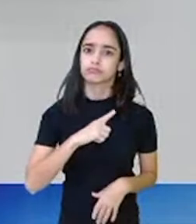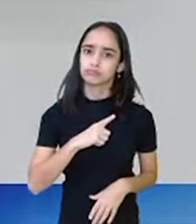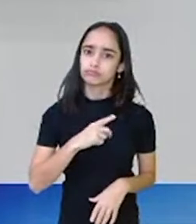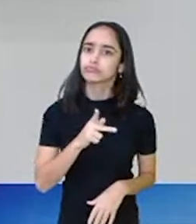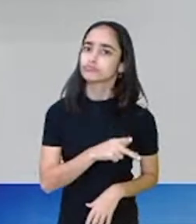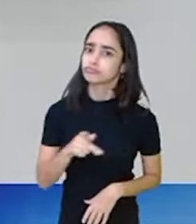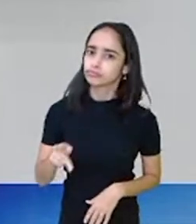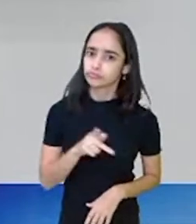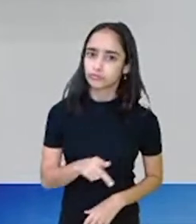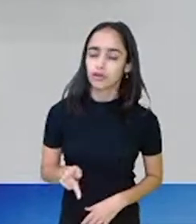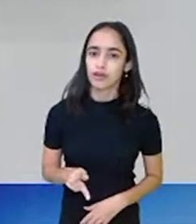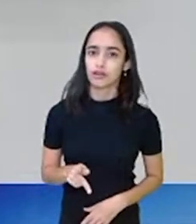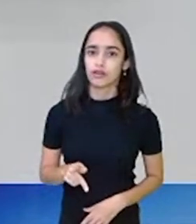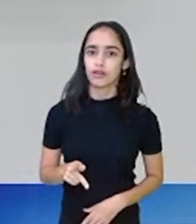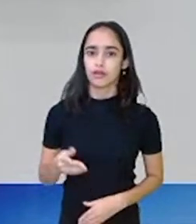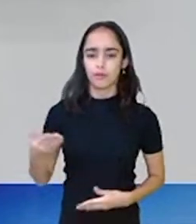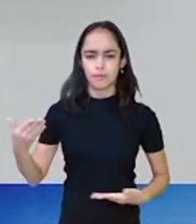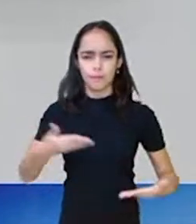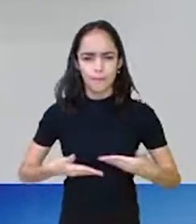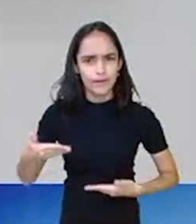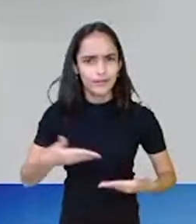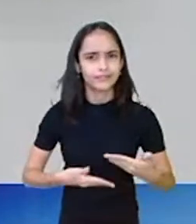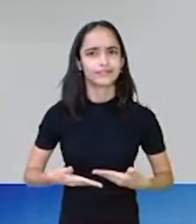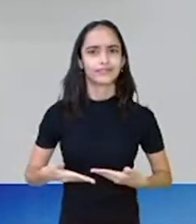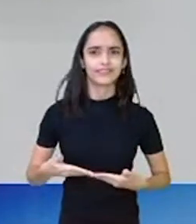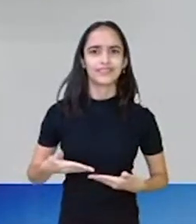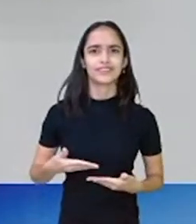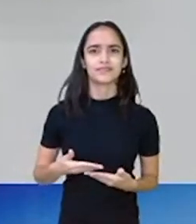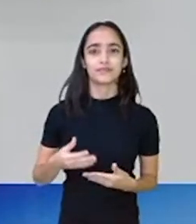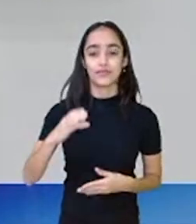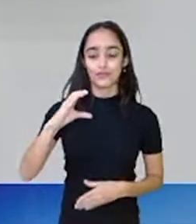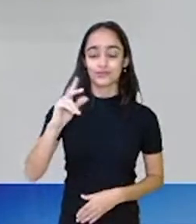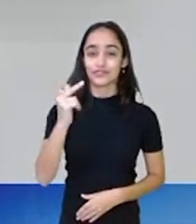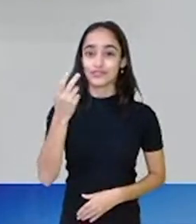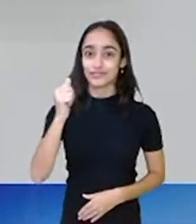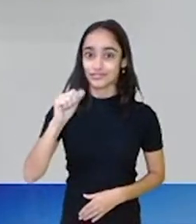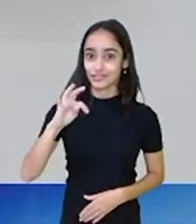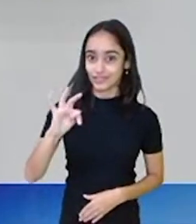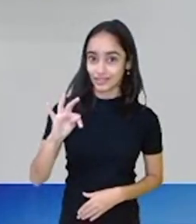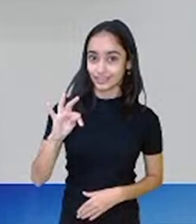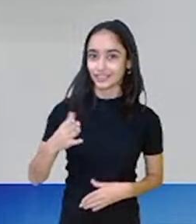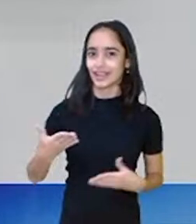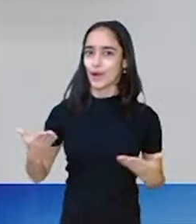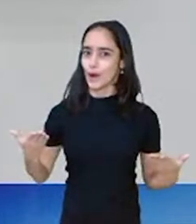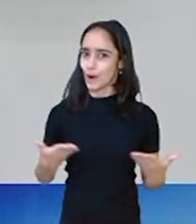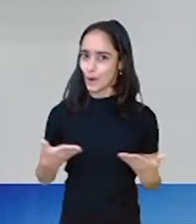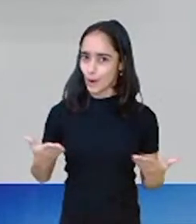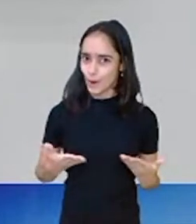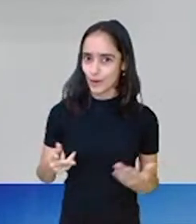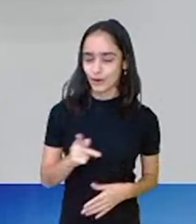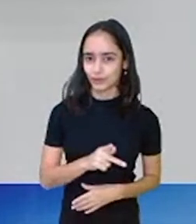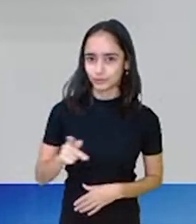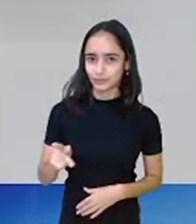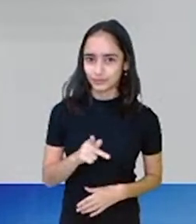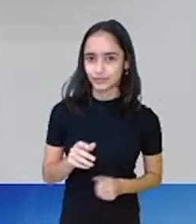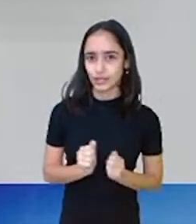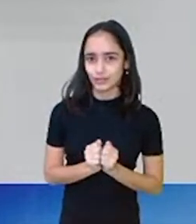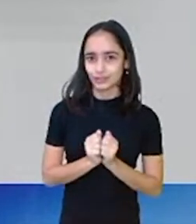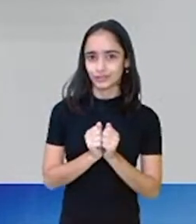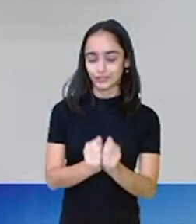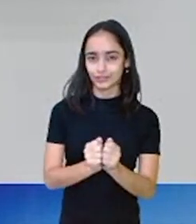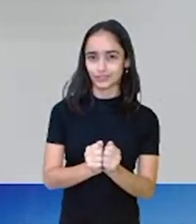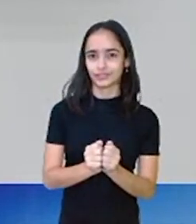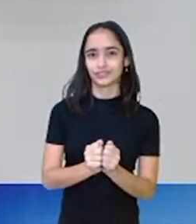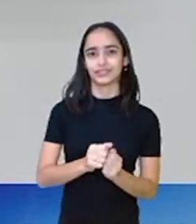professora na interação do nosso chat. E a nossa professora, que sempre está aqui conosco na nossa aula de